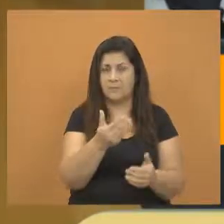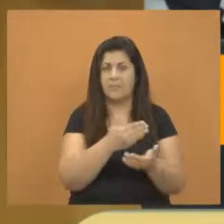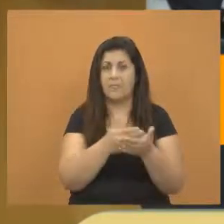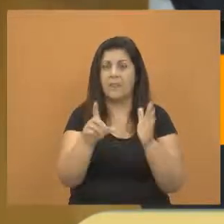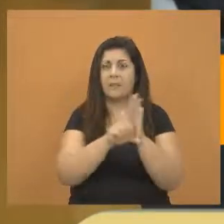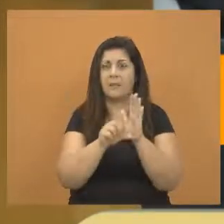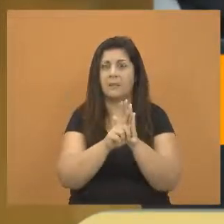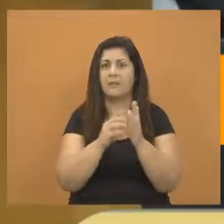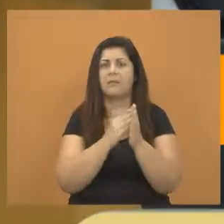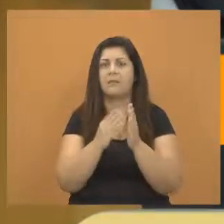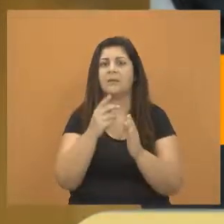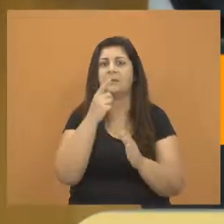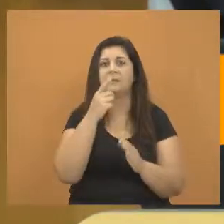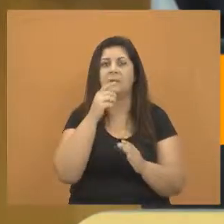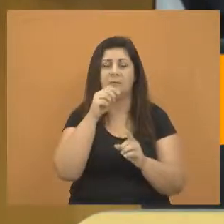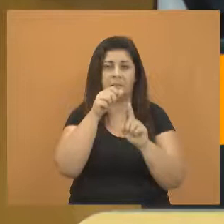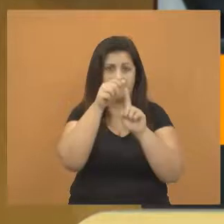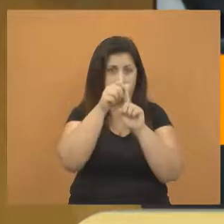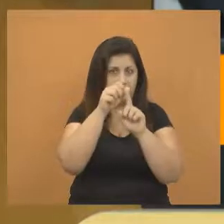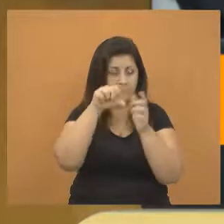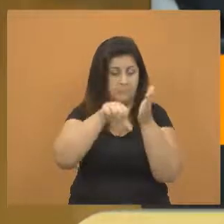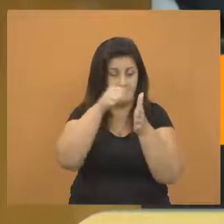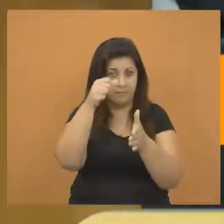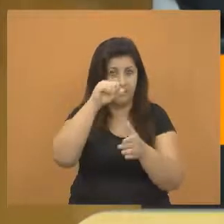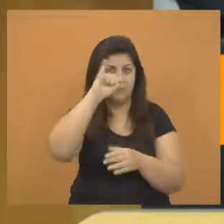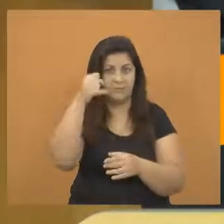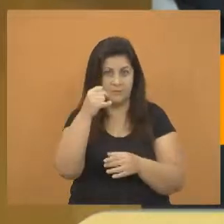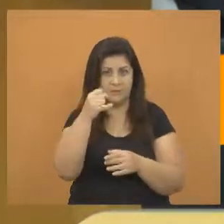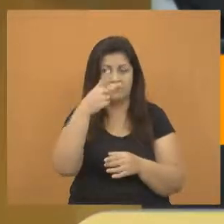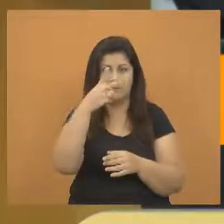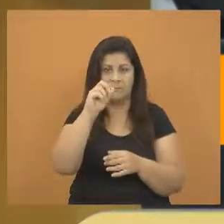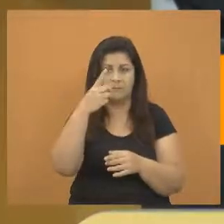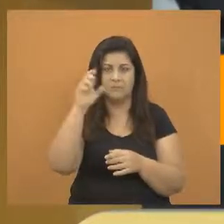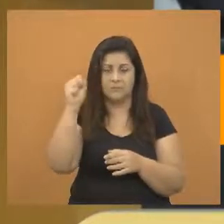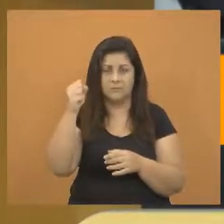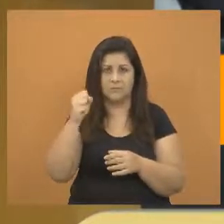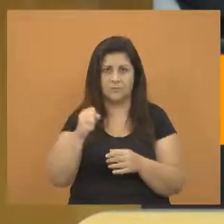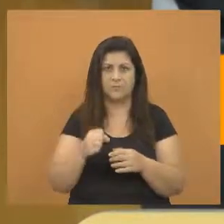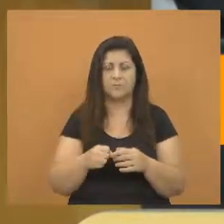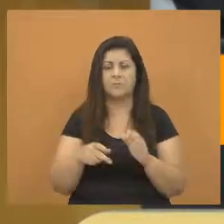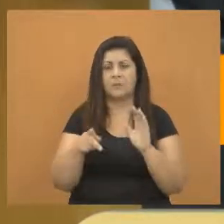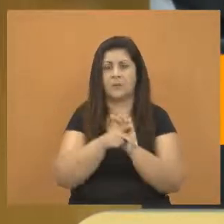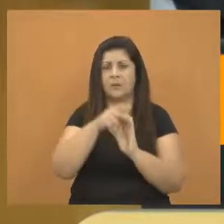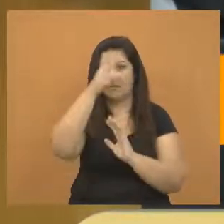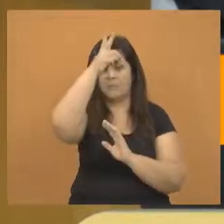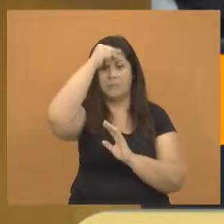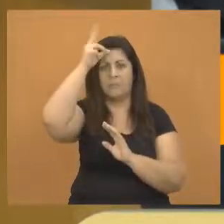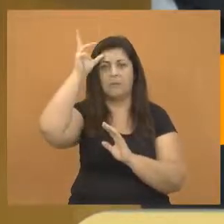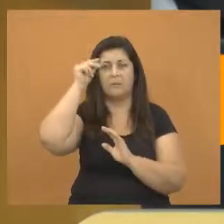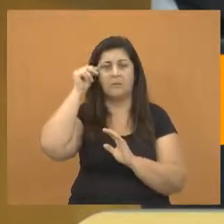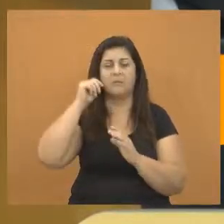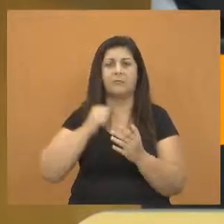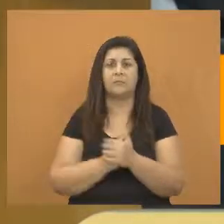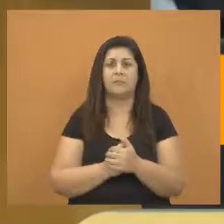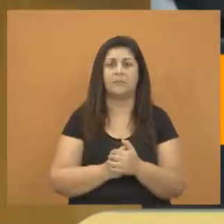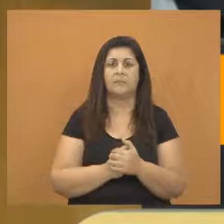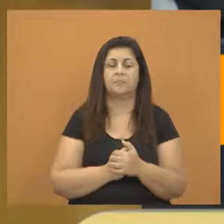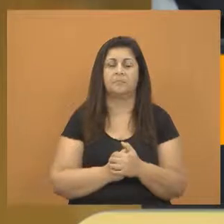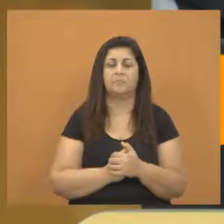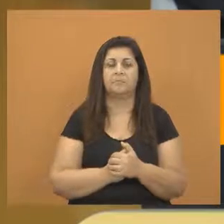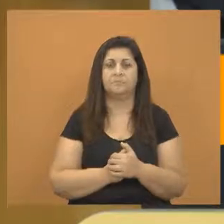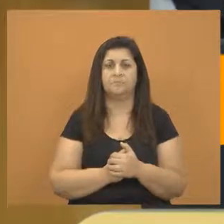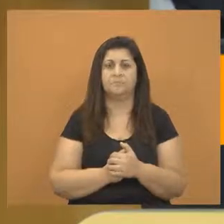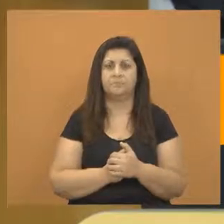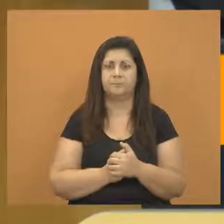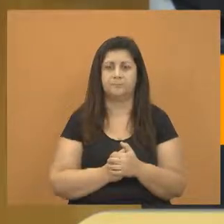de 1º de janeiro de 2018. Gabinete do Prefeito, 27 de setembro de 2017. Isaías José de